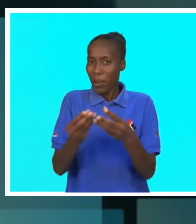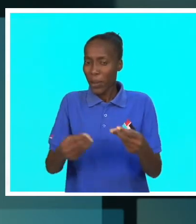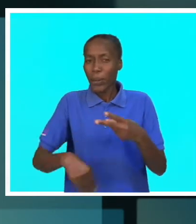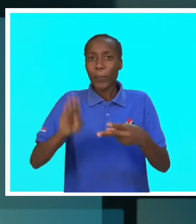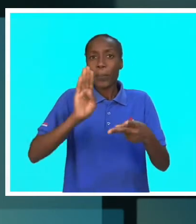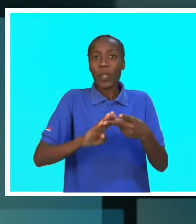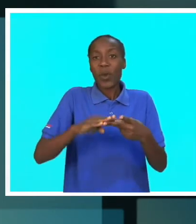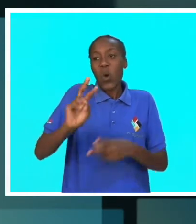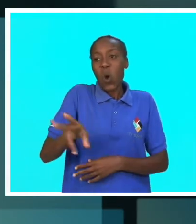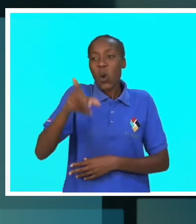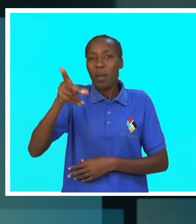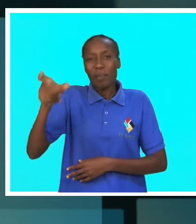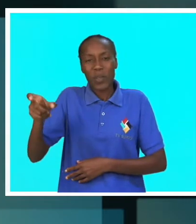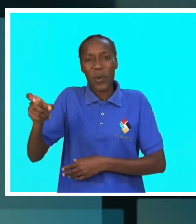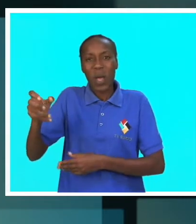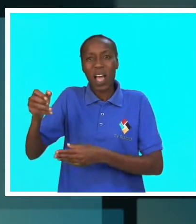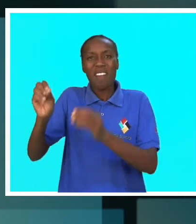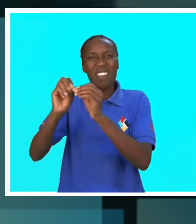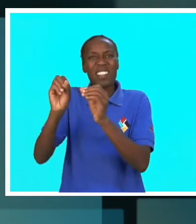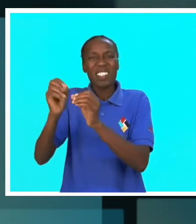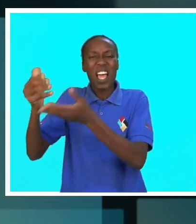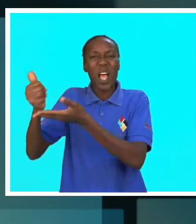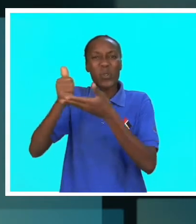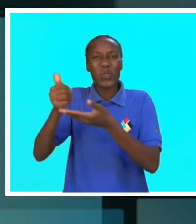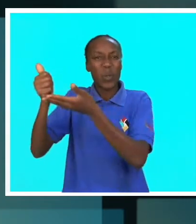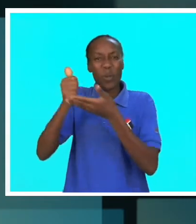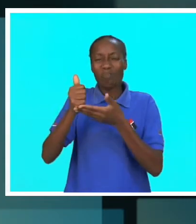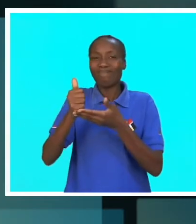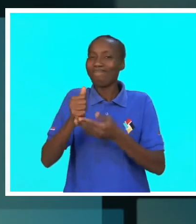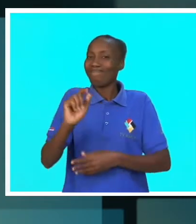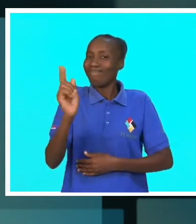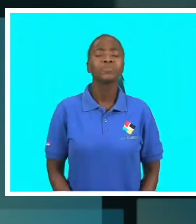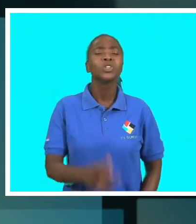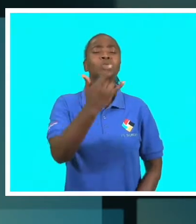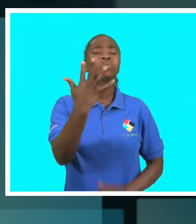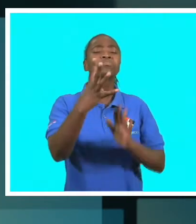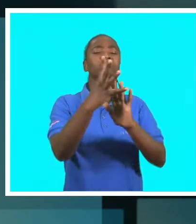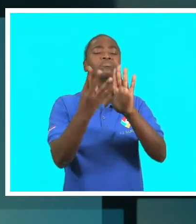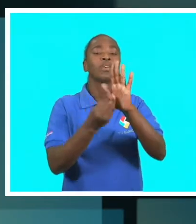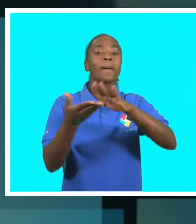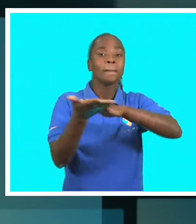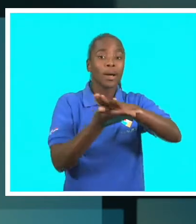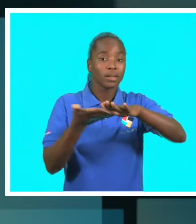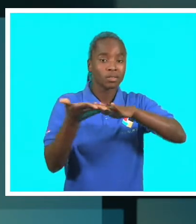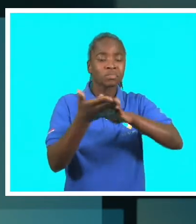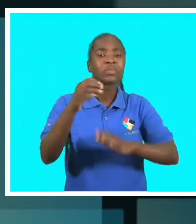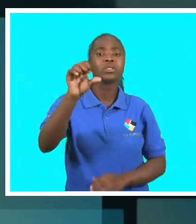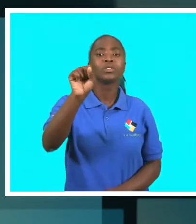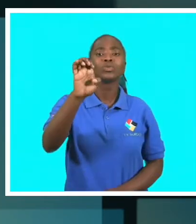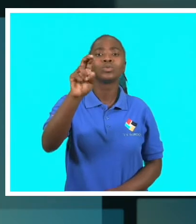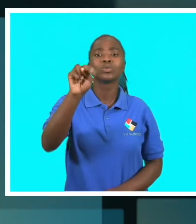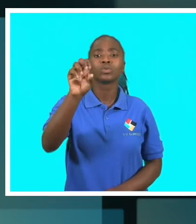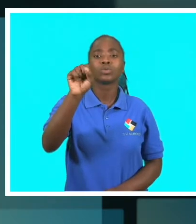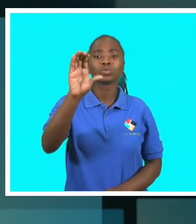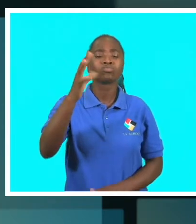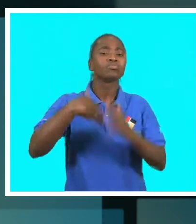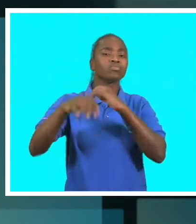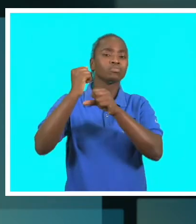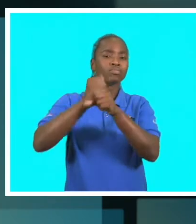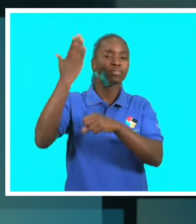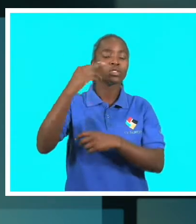depender de certas pessoas ou de certas circunstâncias. De acordo com os dados preliminares do